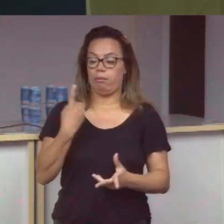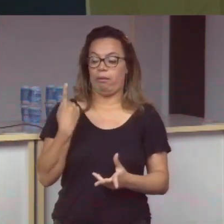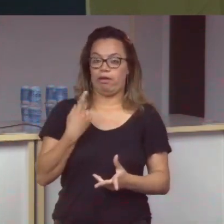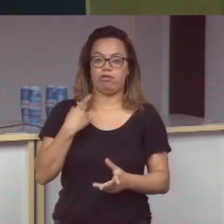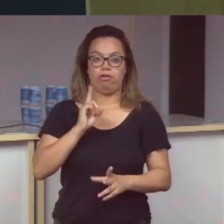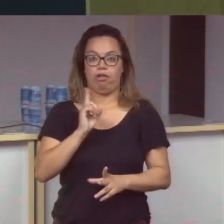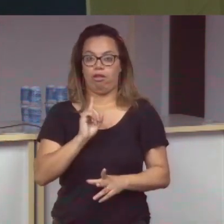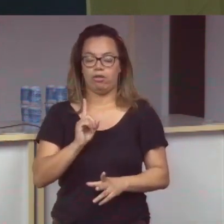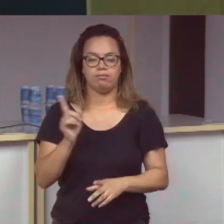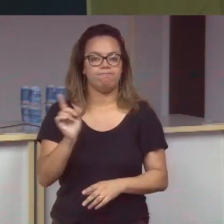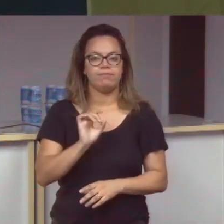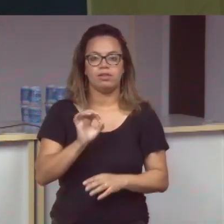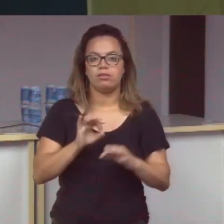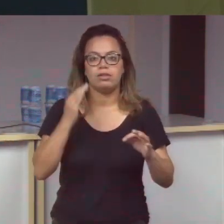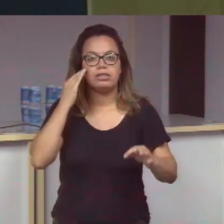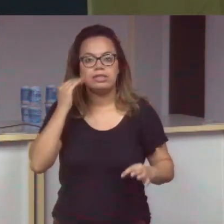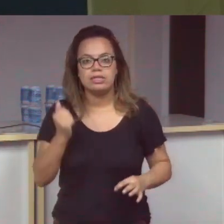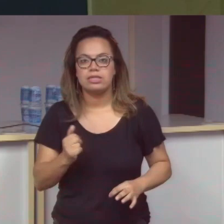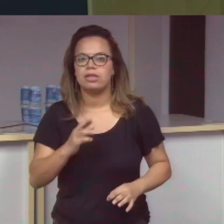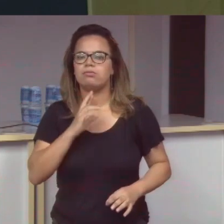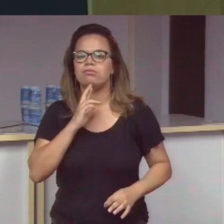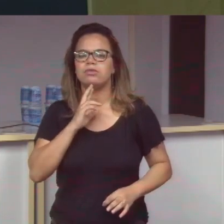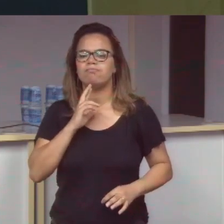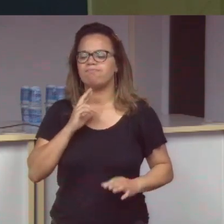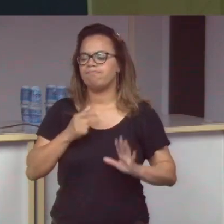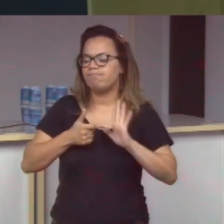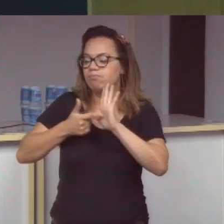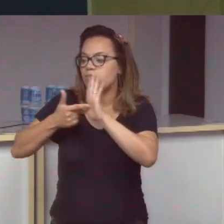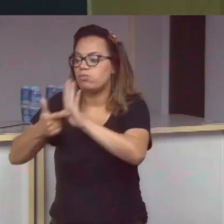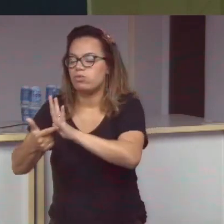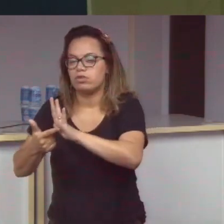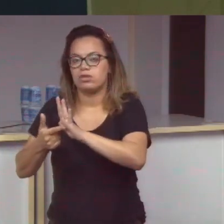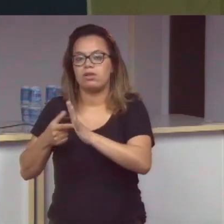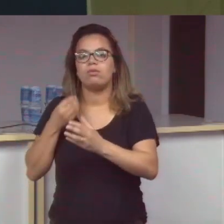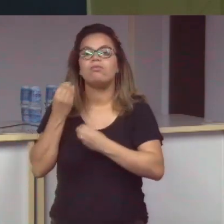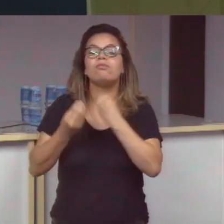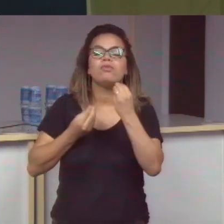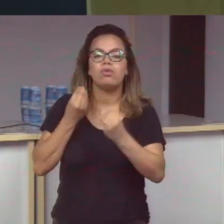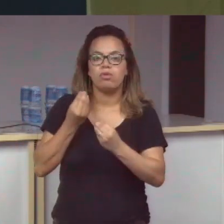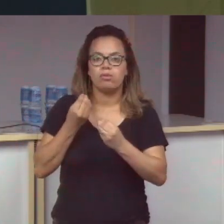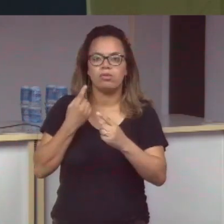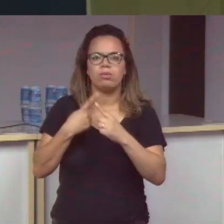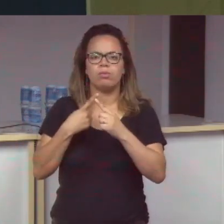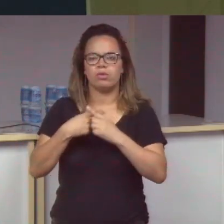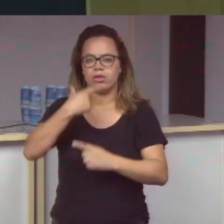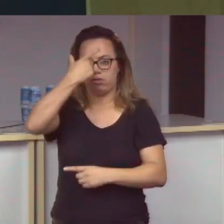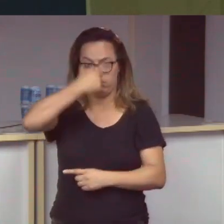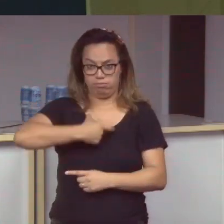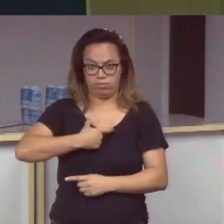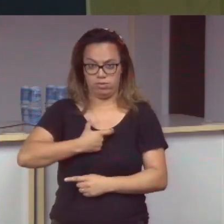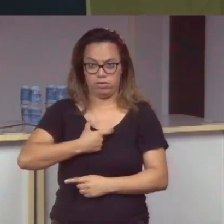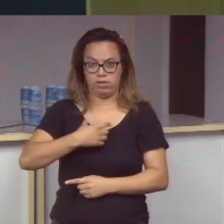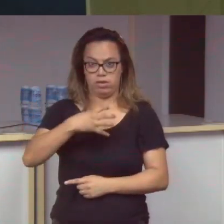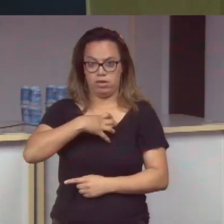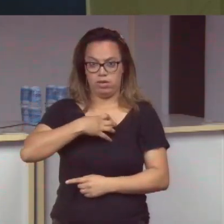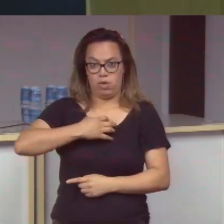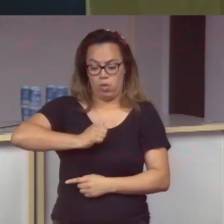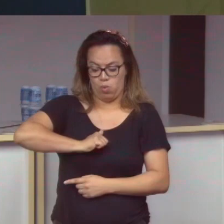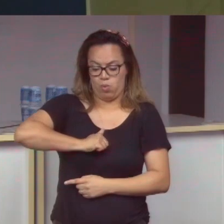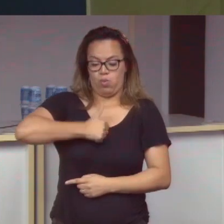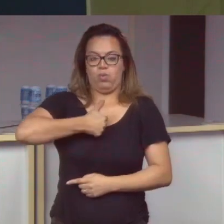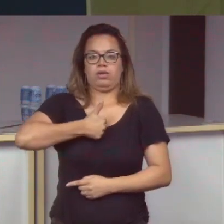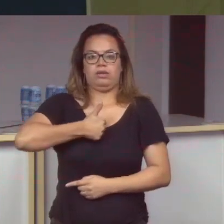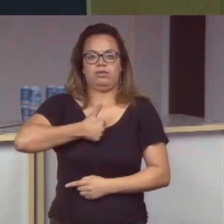gente sabe responder a estas situações. E porque nós somos do bem, porque nós somos